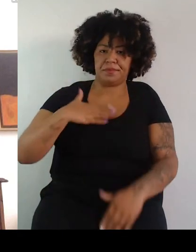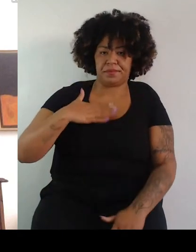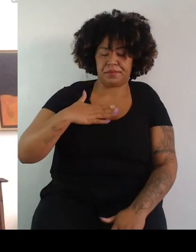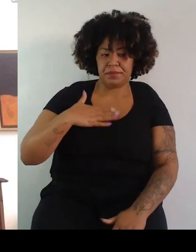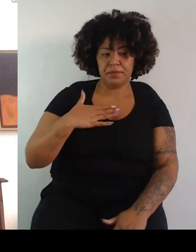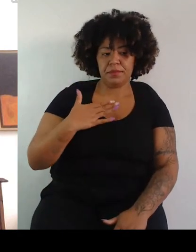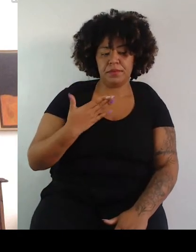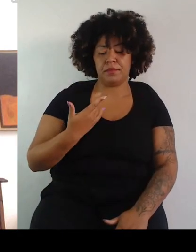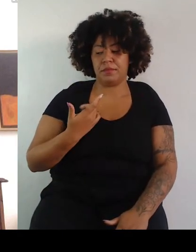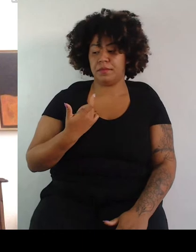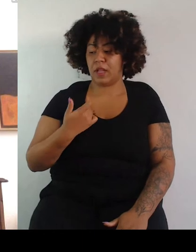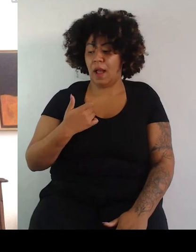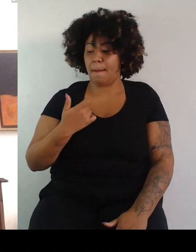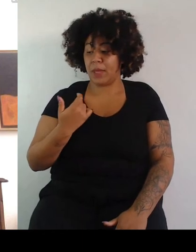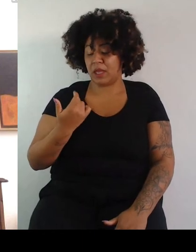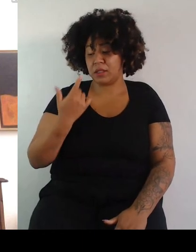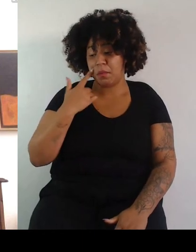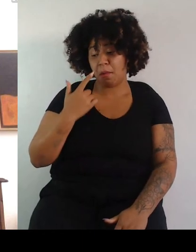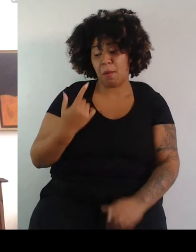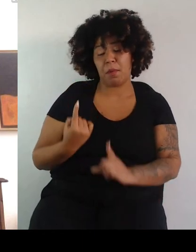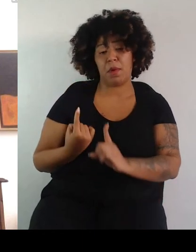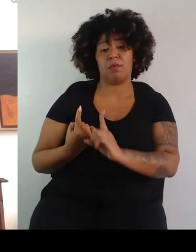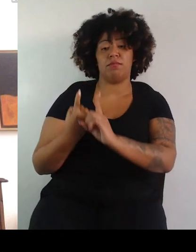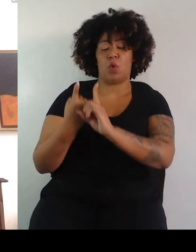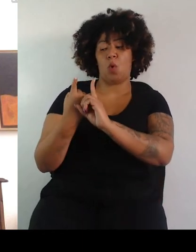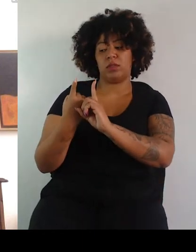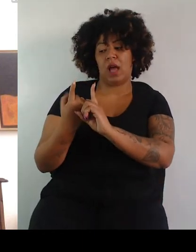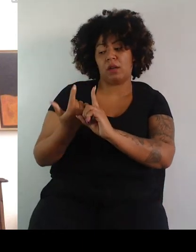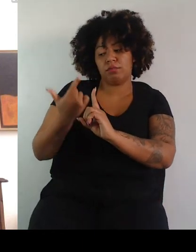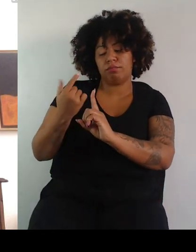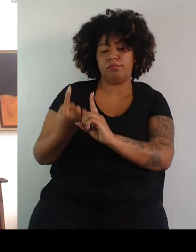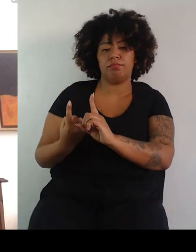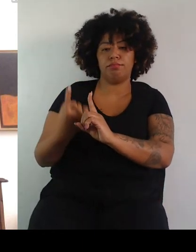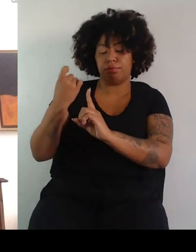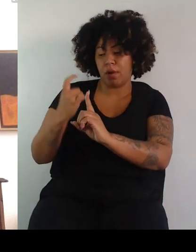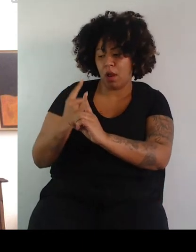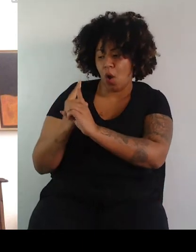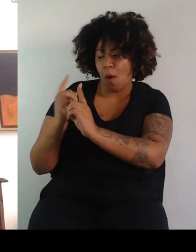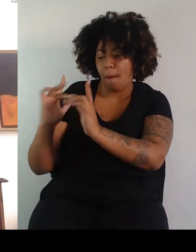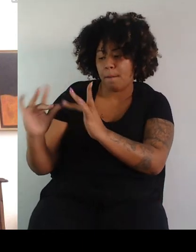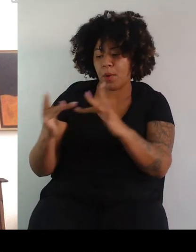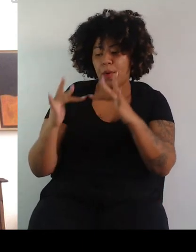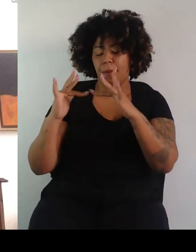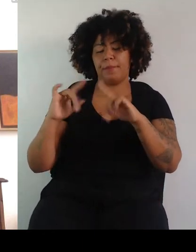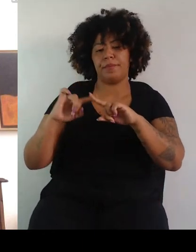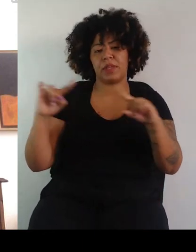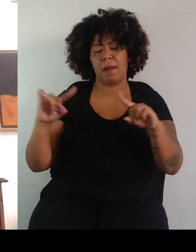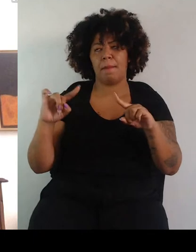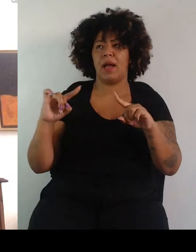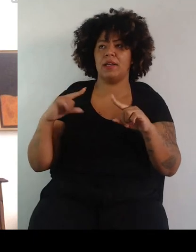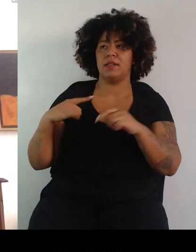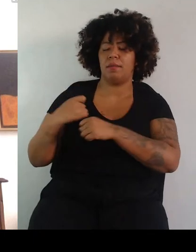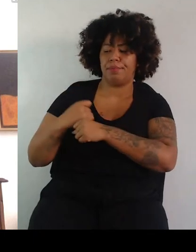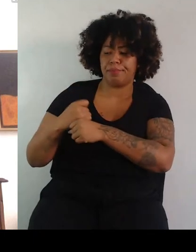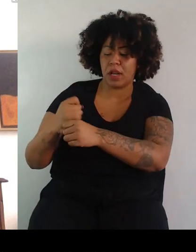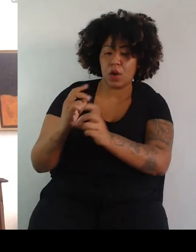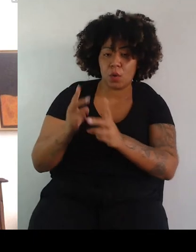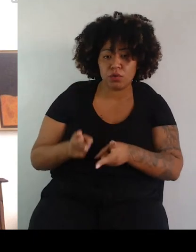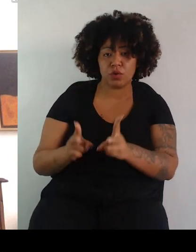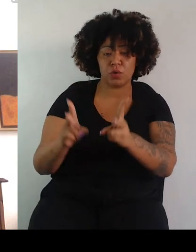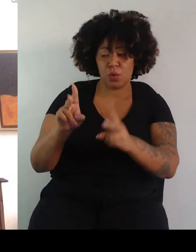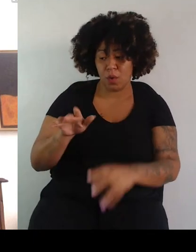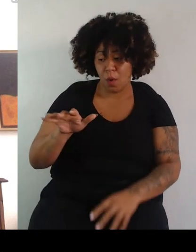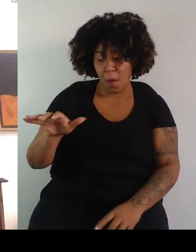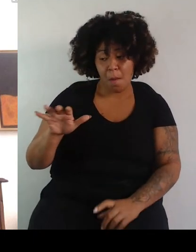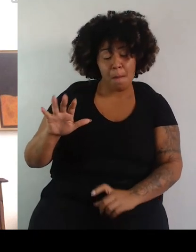que eu tive quando eu era muito jovem depois desse período de 30 anos mas mesmo depois de todo esse tempo ele continuava sendo um mito